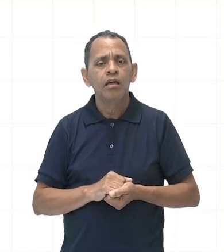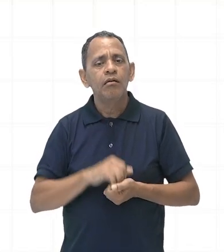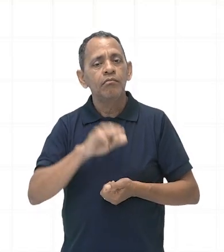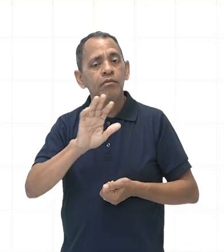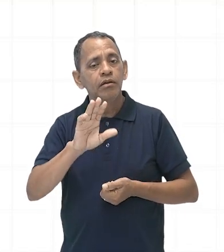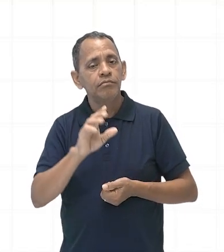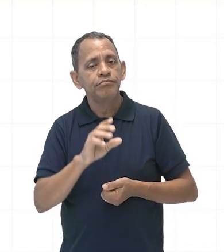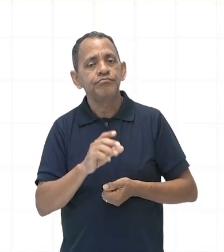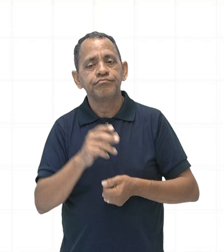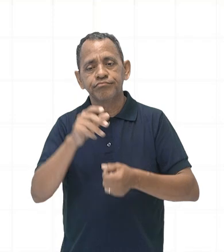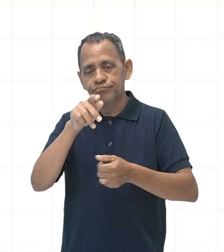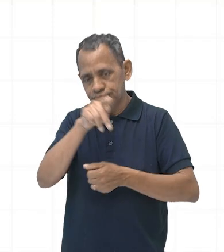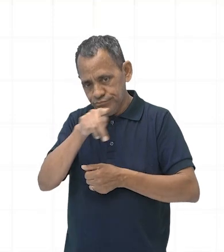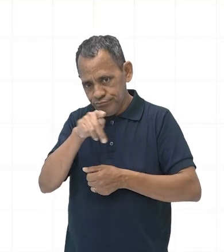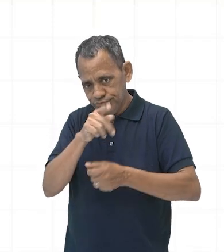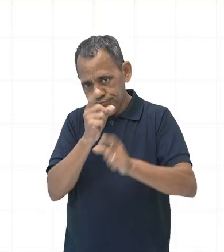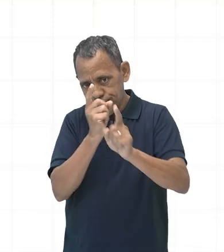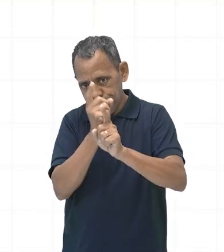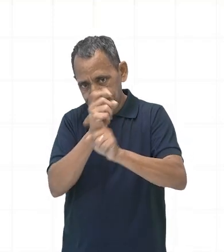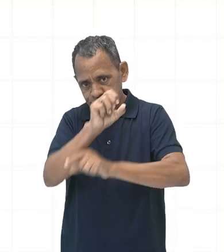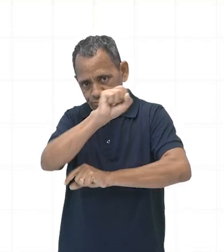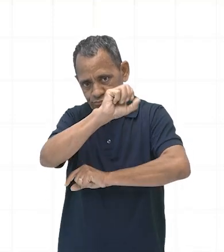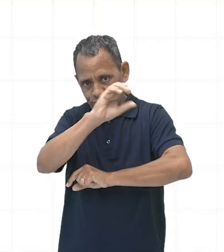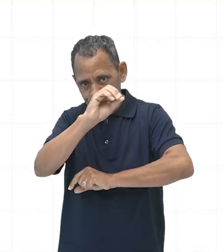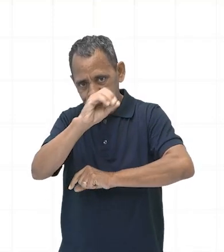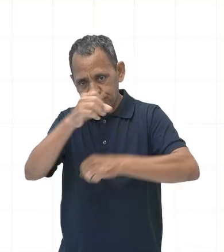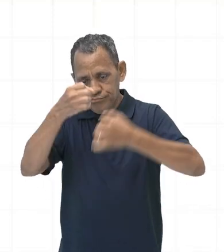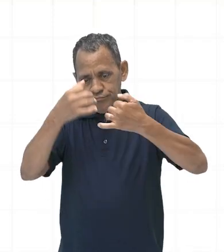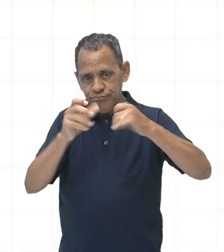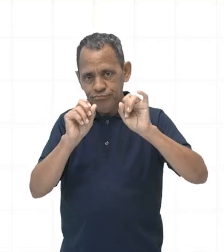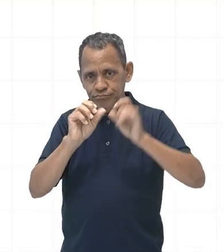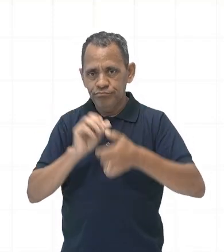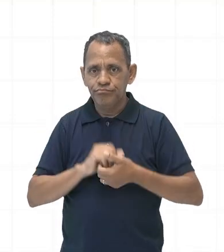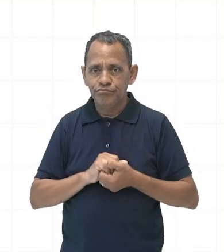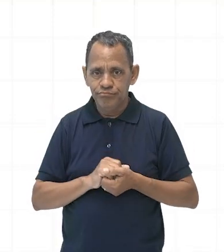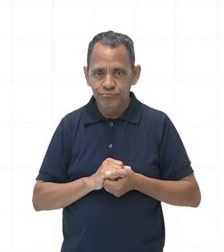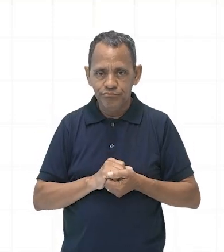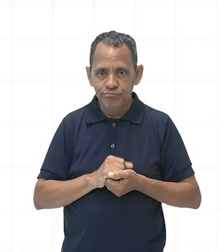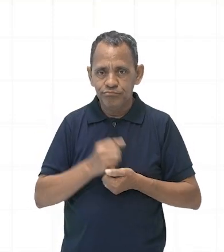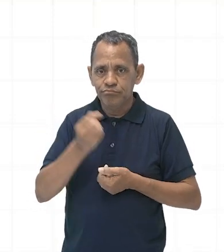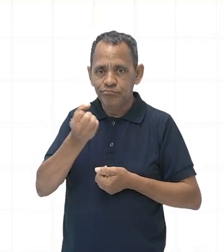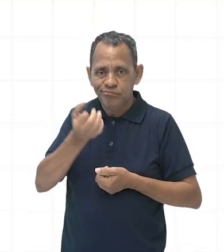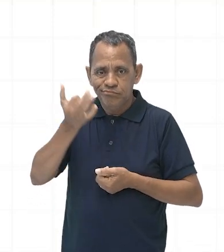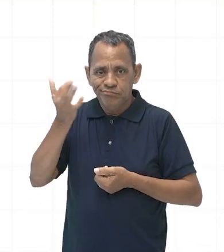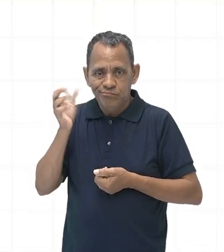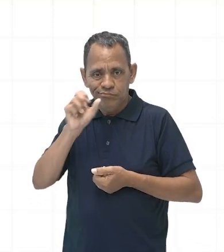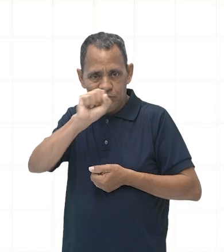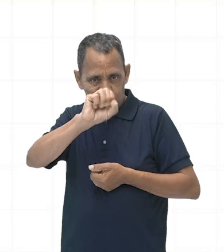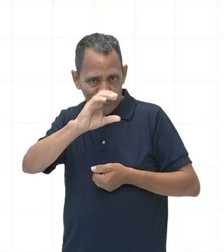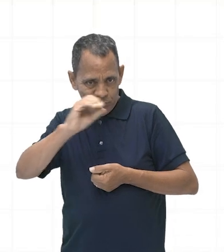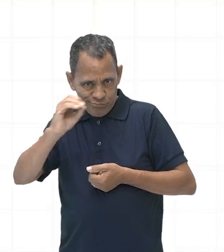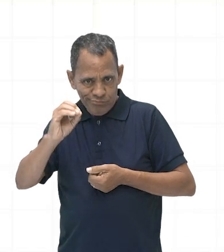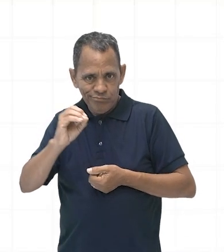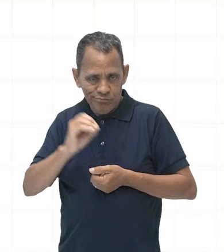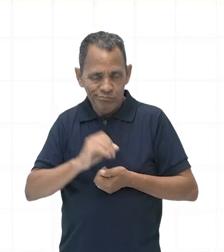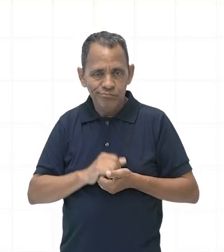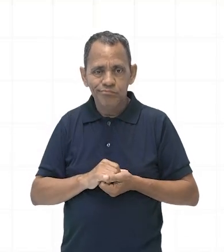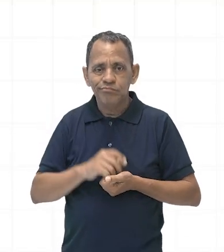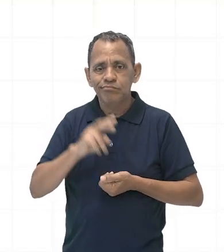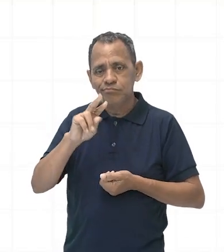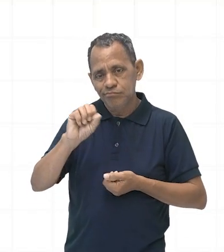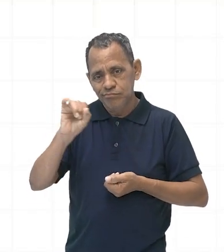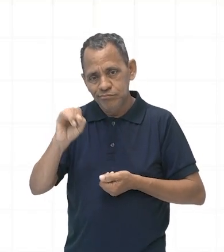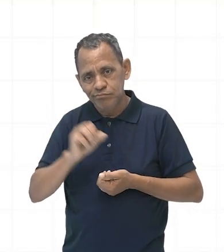ele fala que essa quantidade de 800 vai ser em